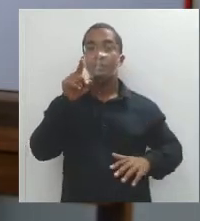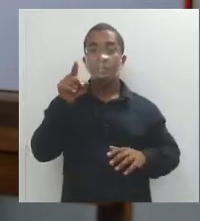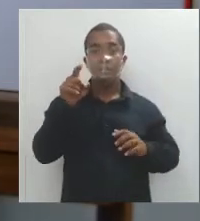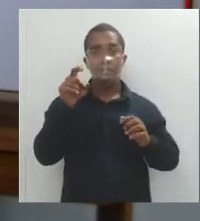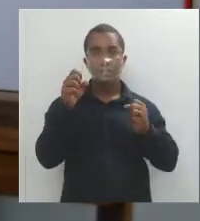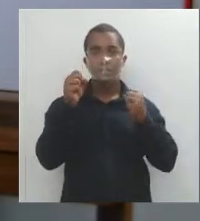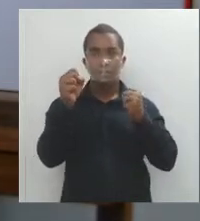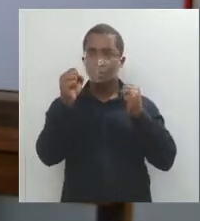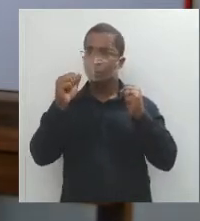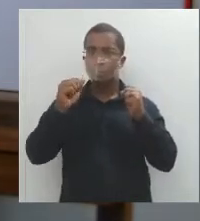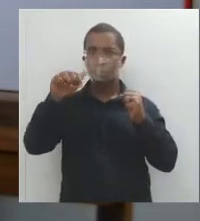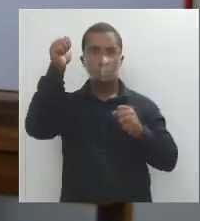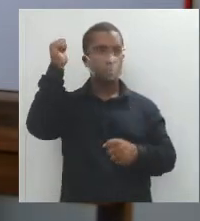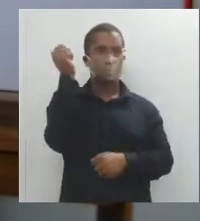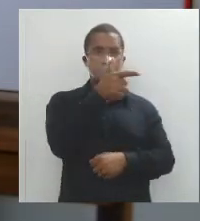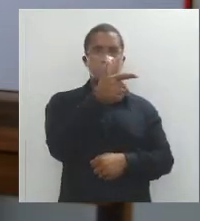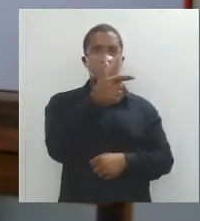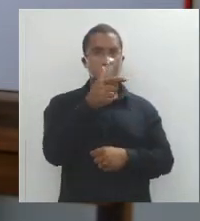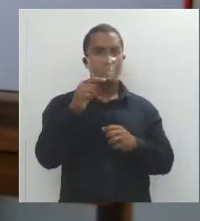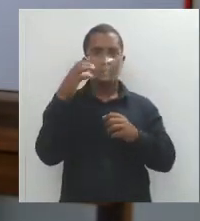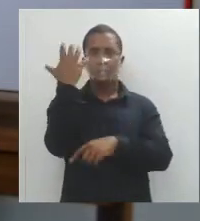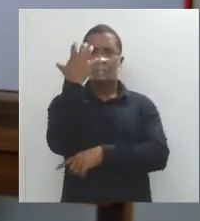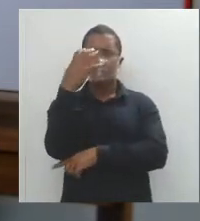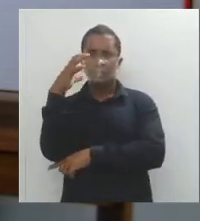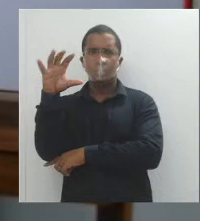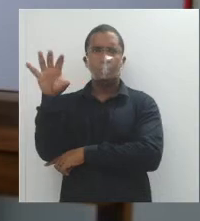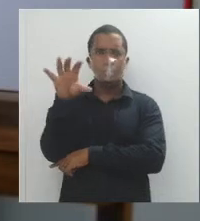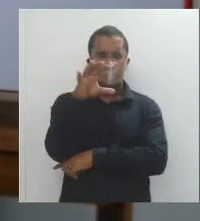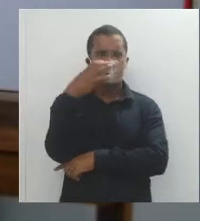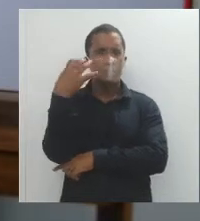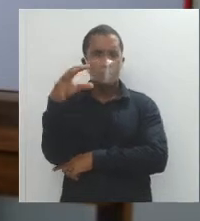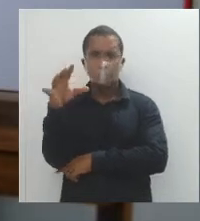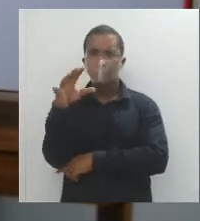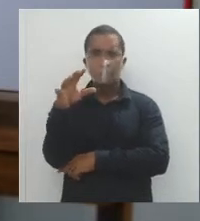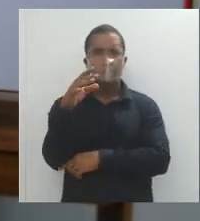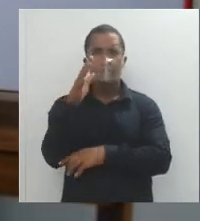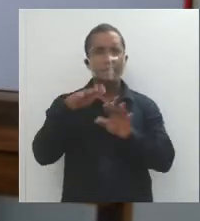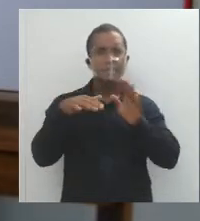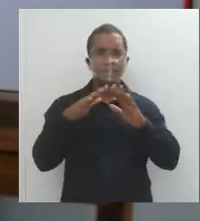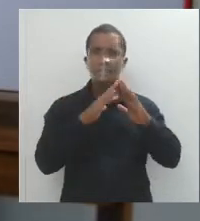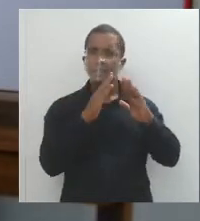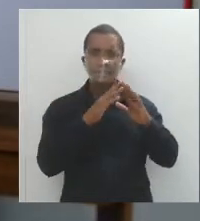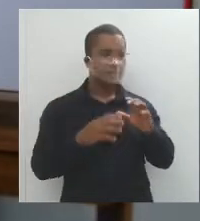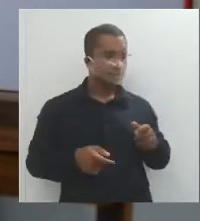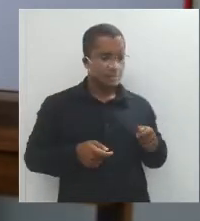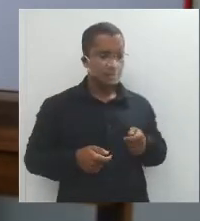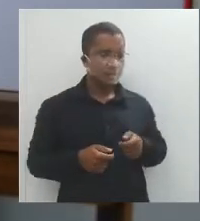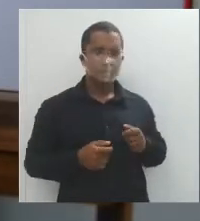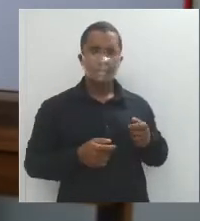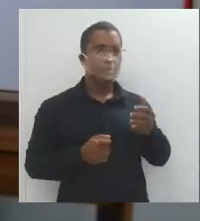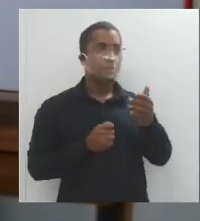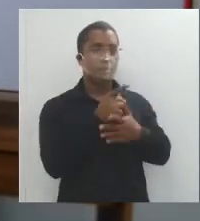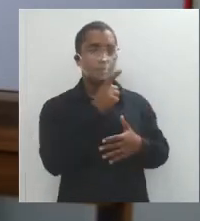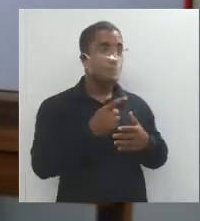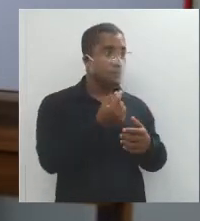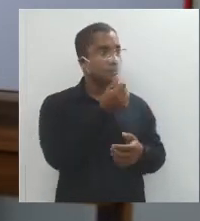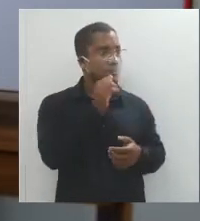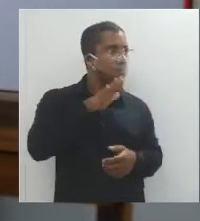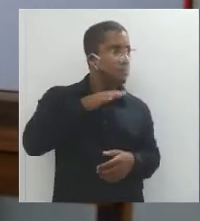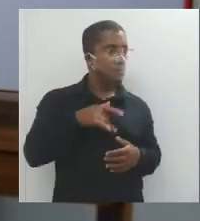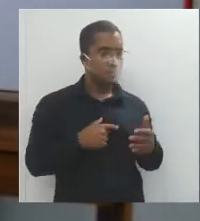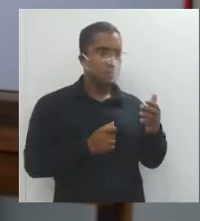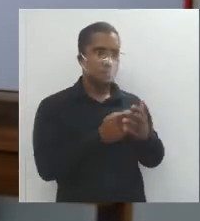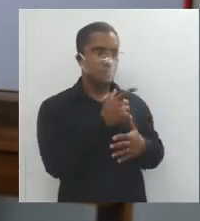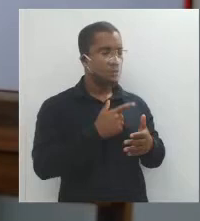ventilador. Ele ventila mais. Às vezes a gente compra um ventilador pelo preço, bota em casa e ele fica bem fraquinho. Dá agonia você usar um ventilador fraquinho,